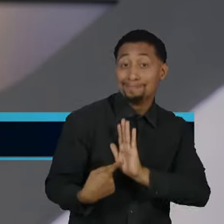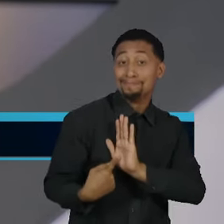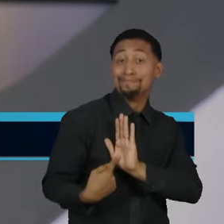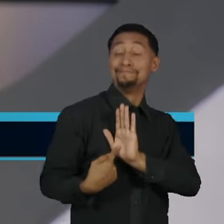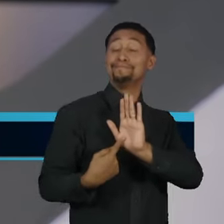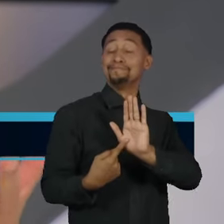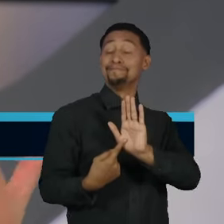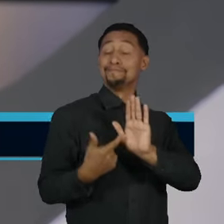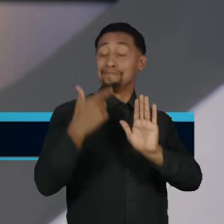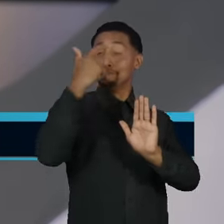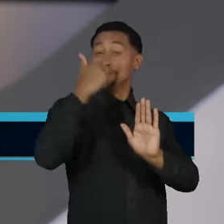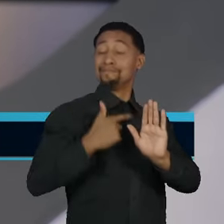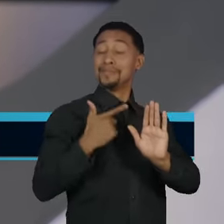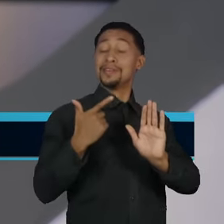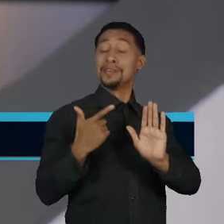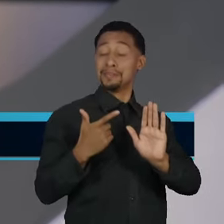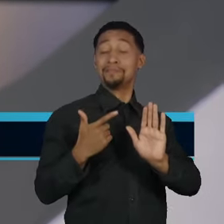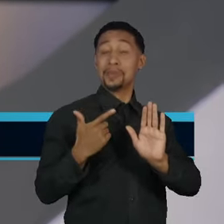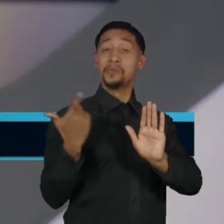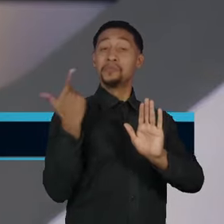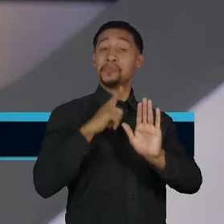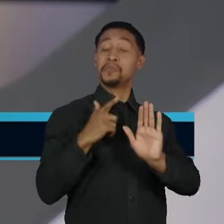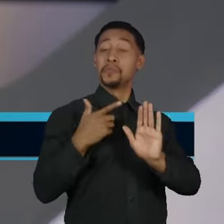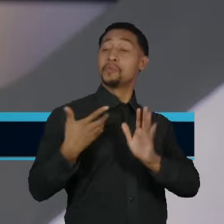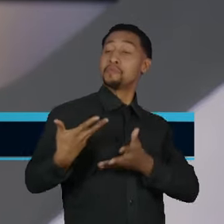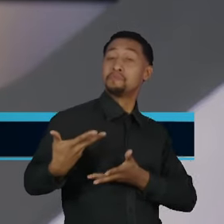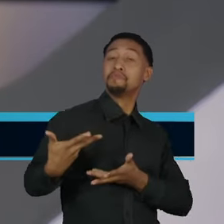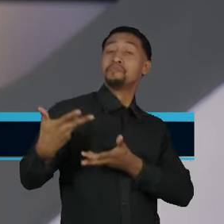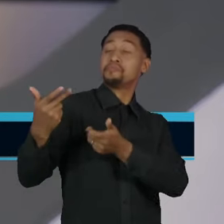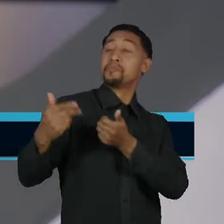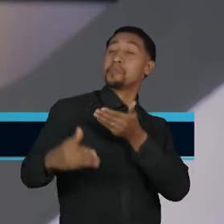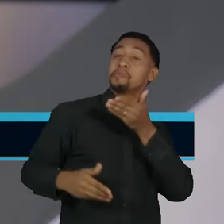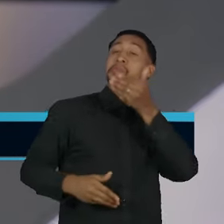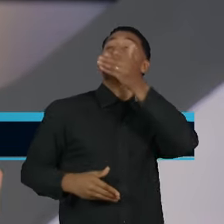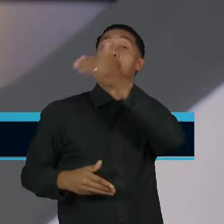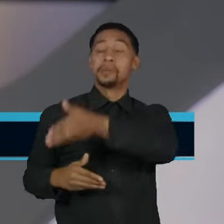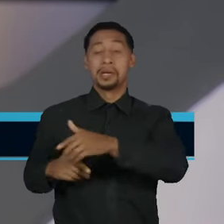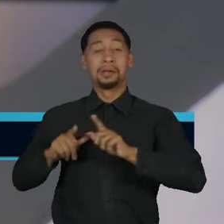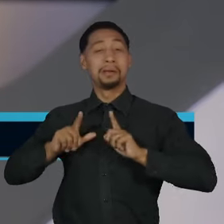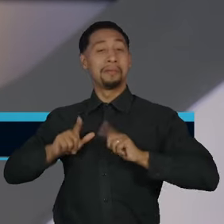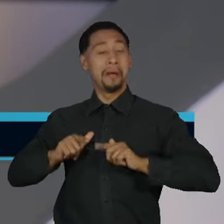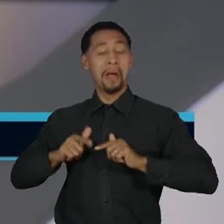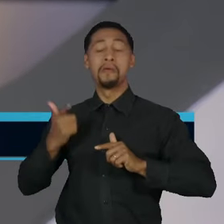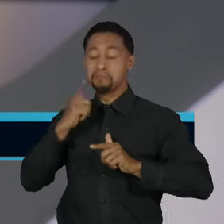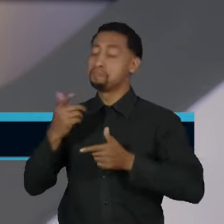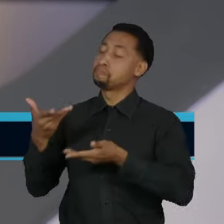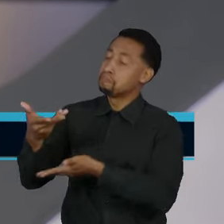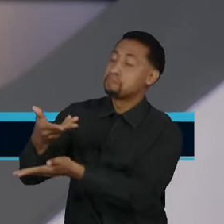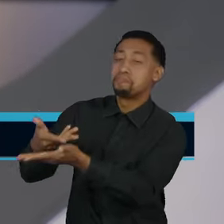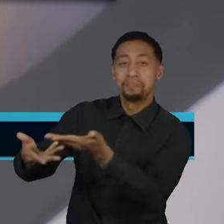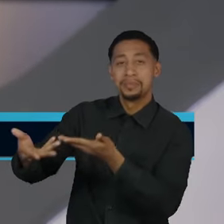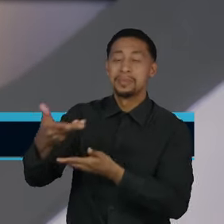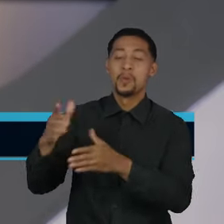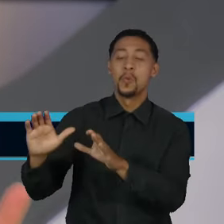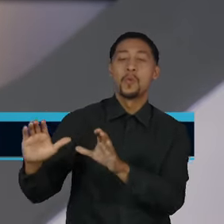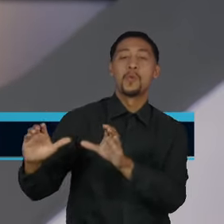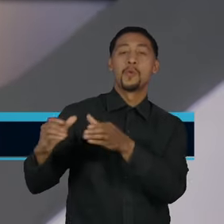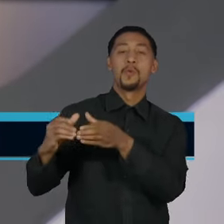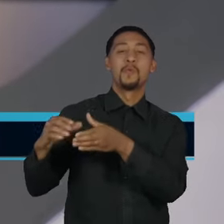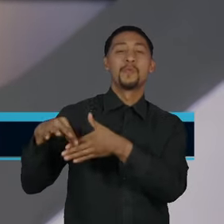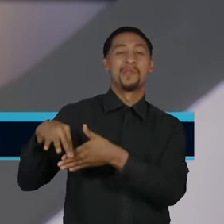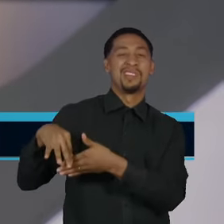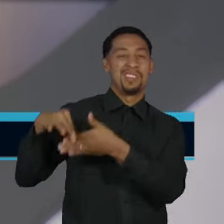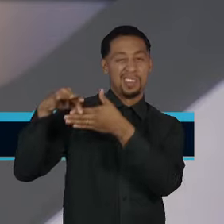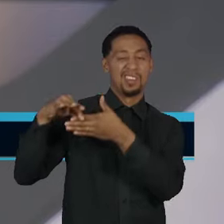uma pessoa que tem trânsito internacional e que faz parte desse clube de líderes